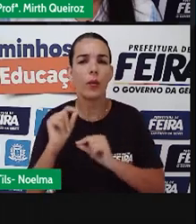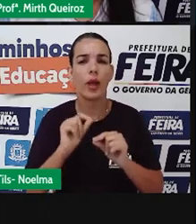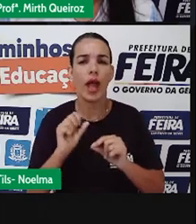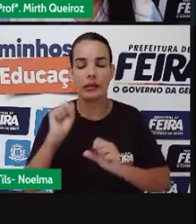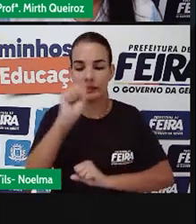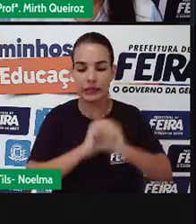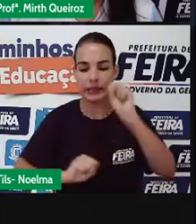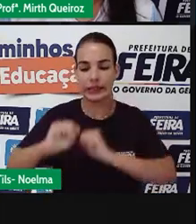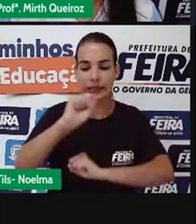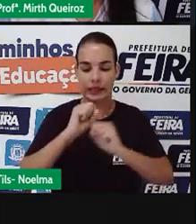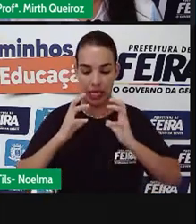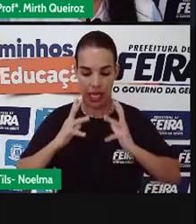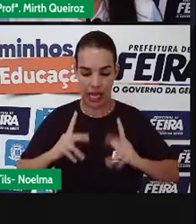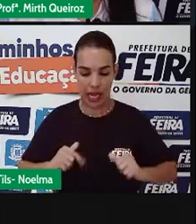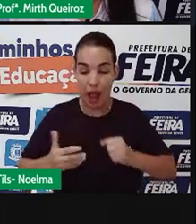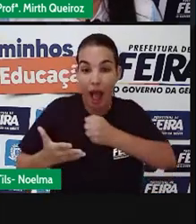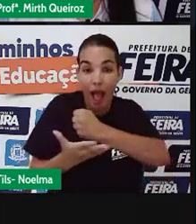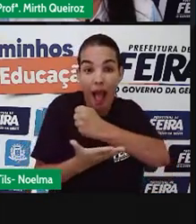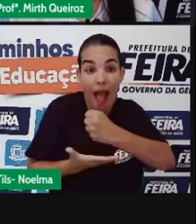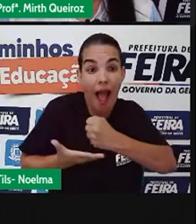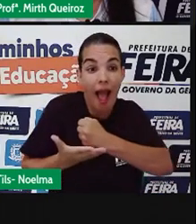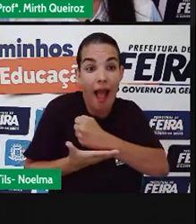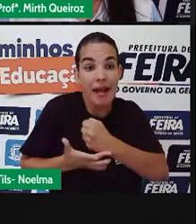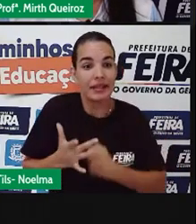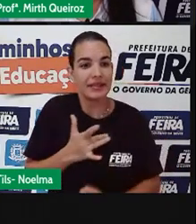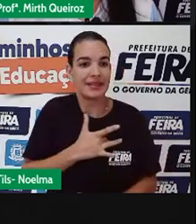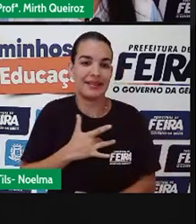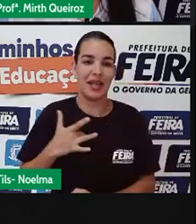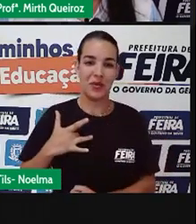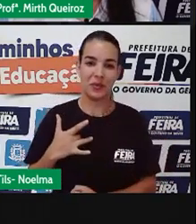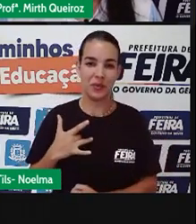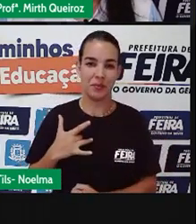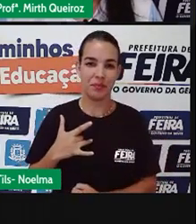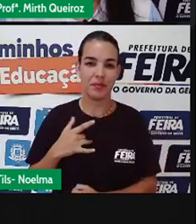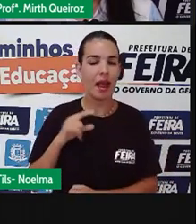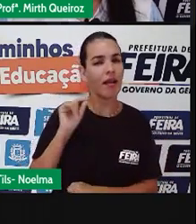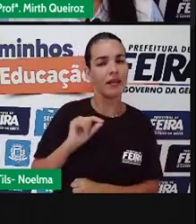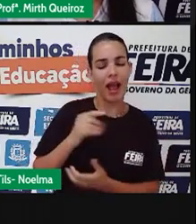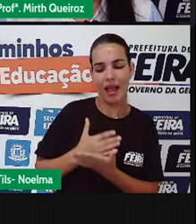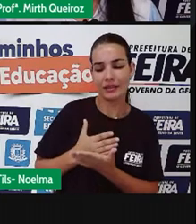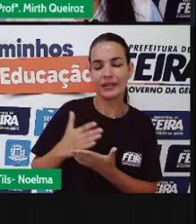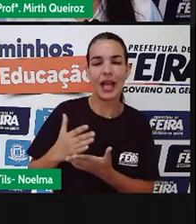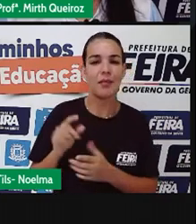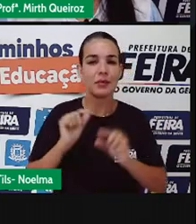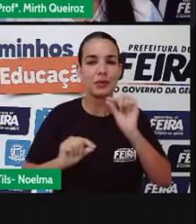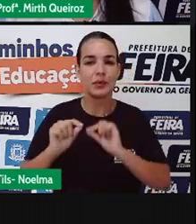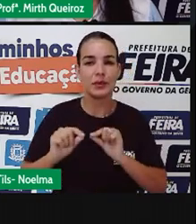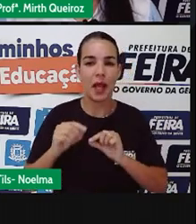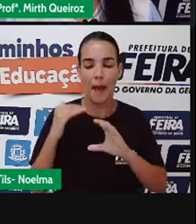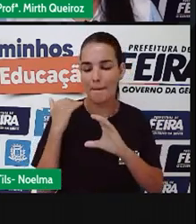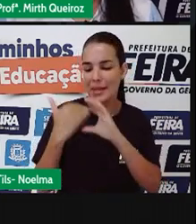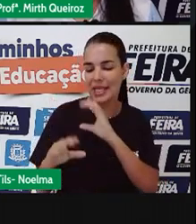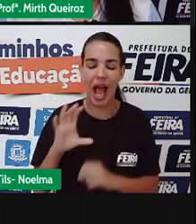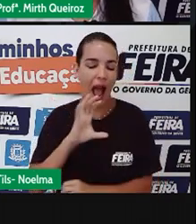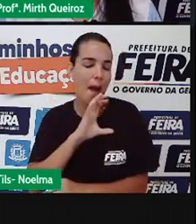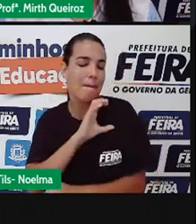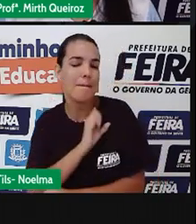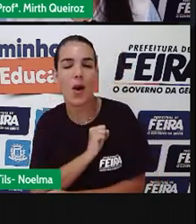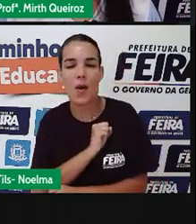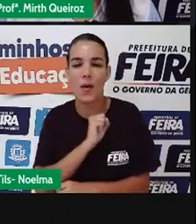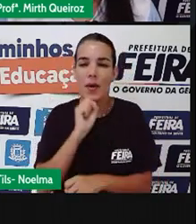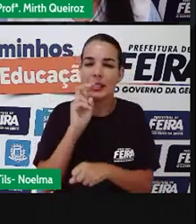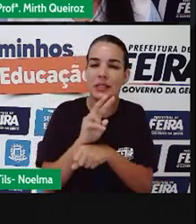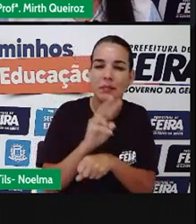saneamento básico e saúde e tal iniciarmos a nossa aula por mensagem de amor e esperança